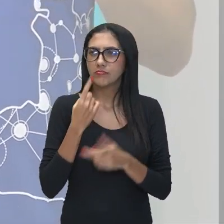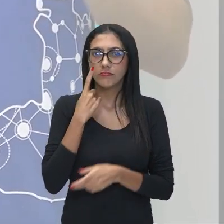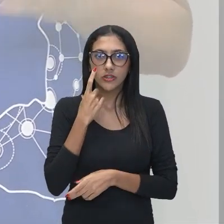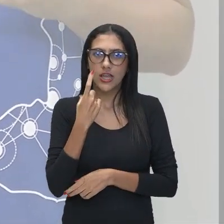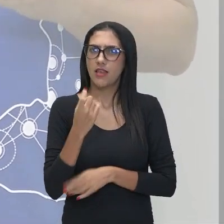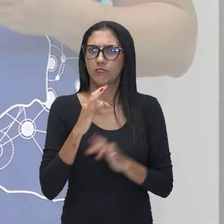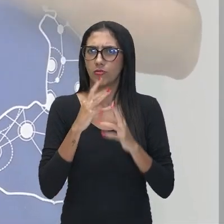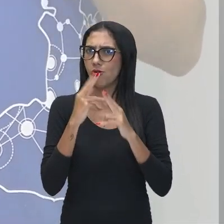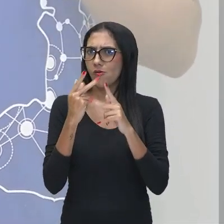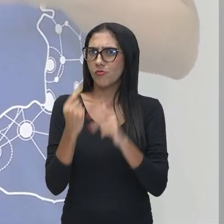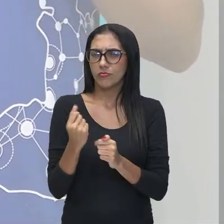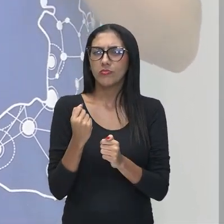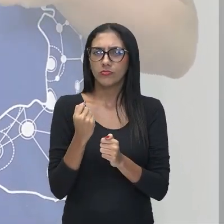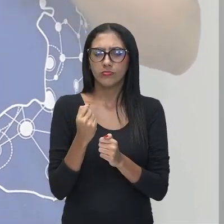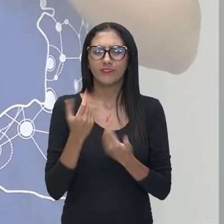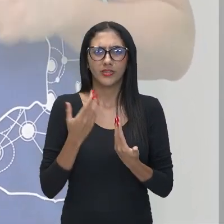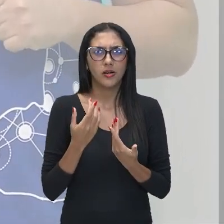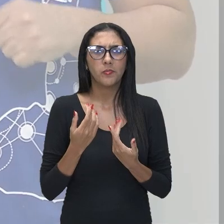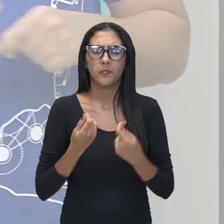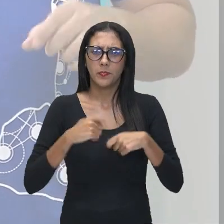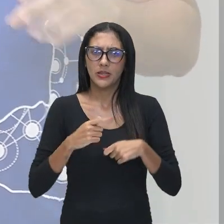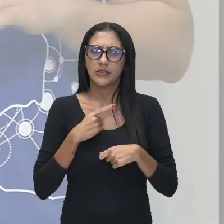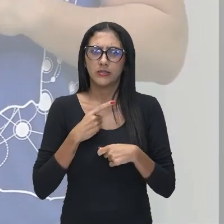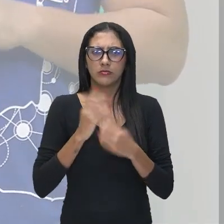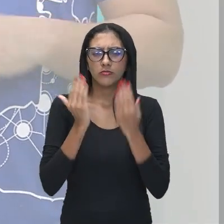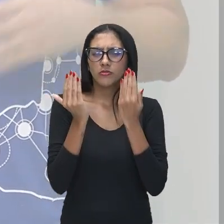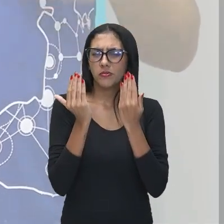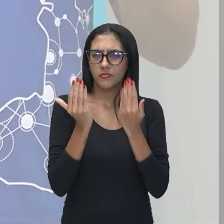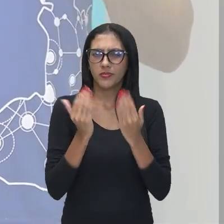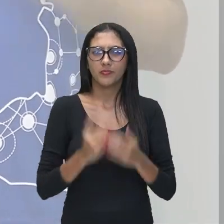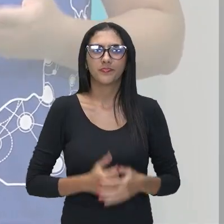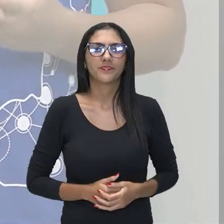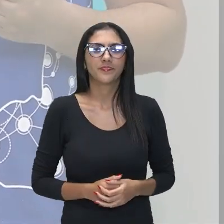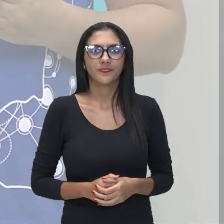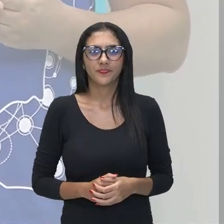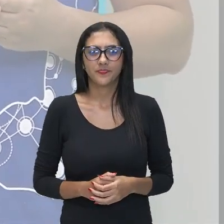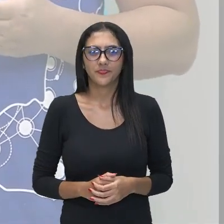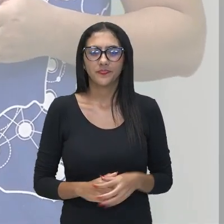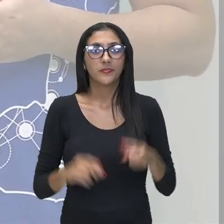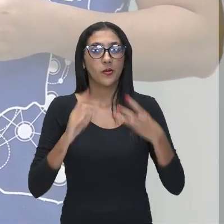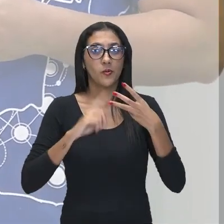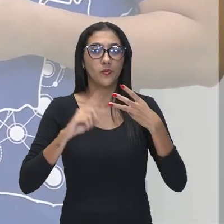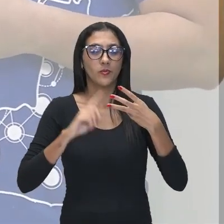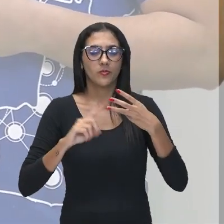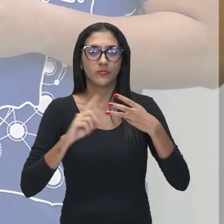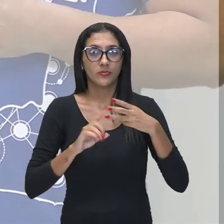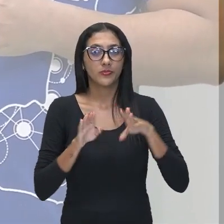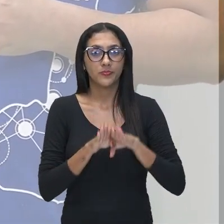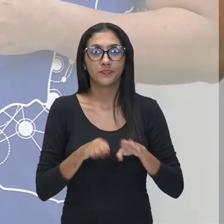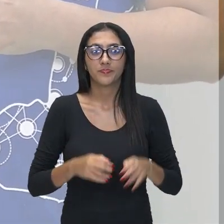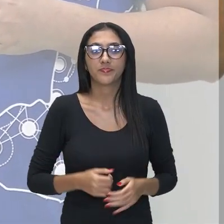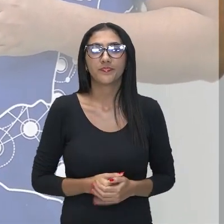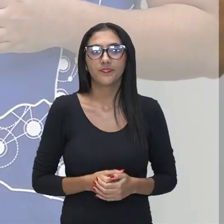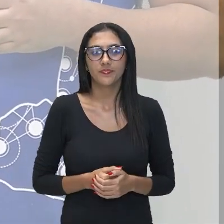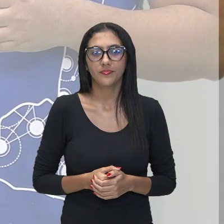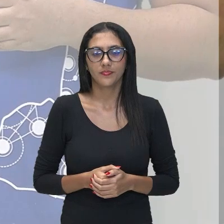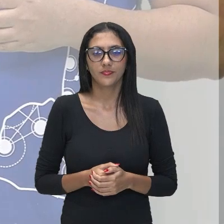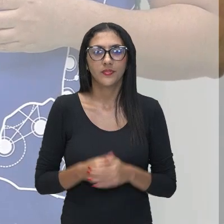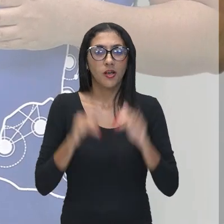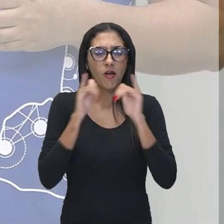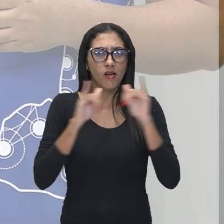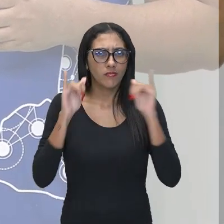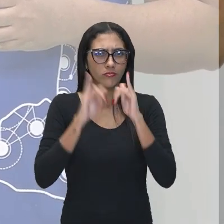Então, já é um indício de que esta notícia é falsa. Outro ponto também, notícia não divulgada